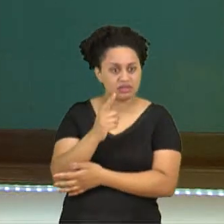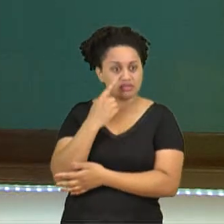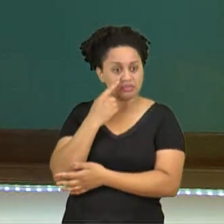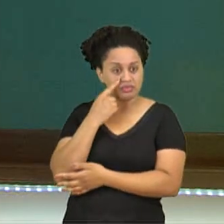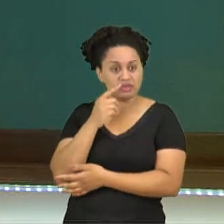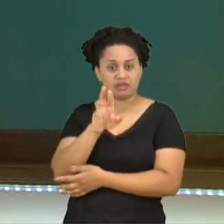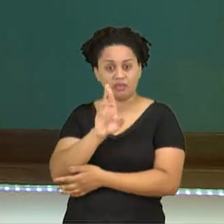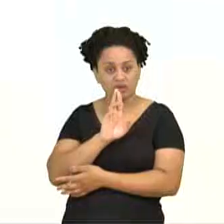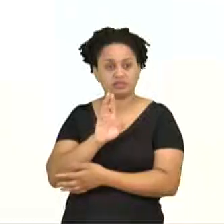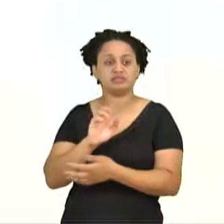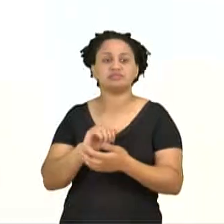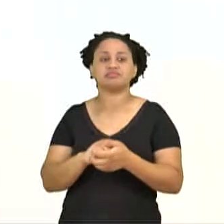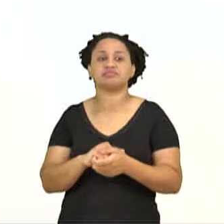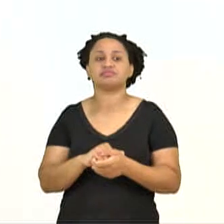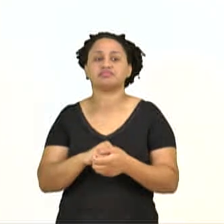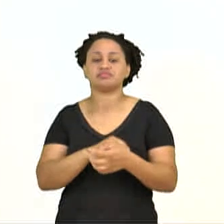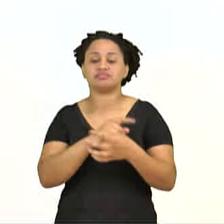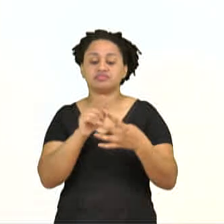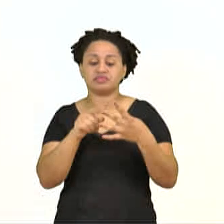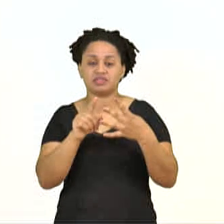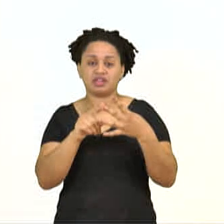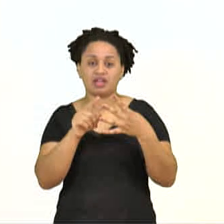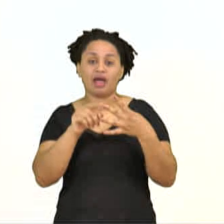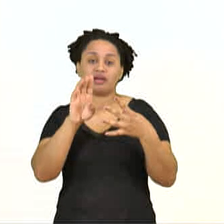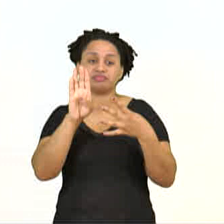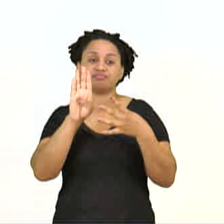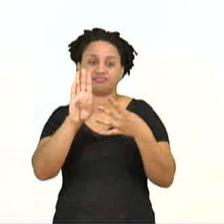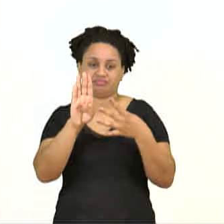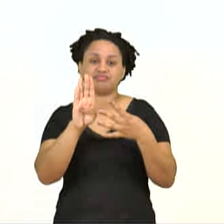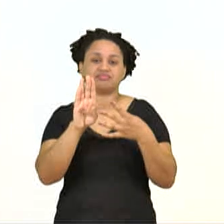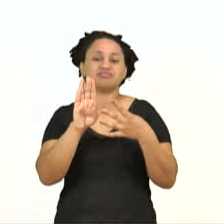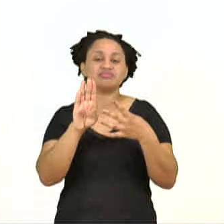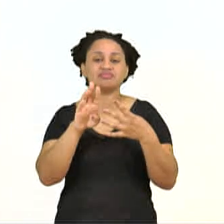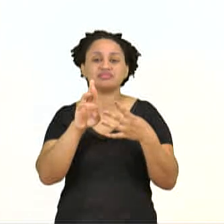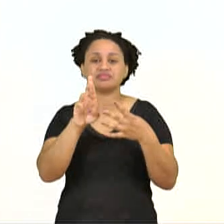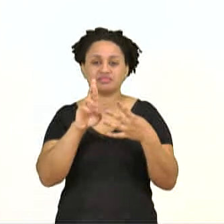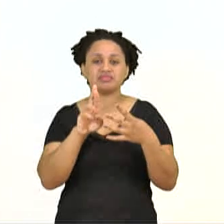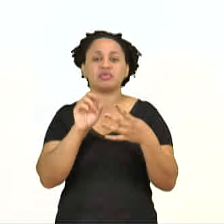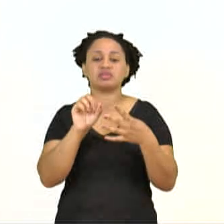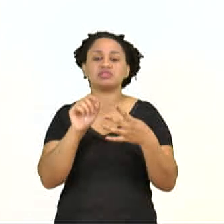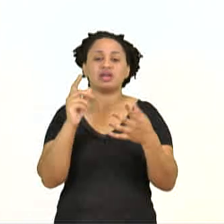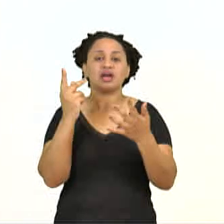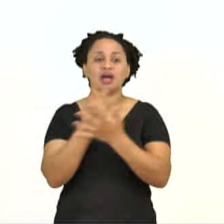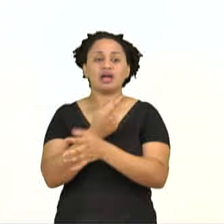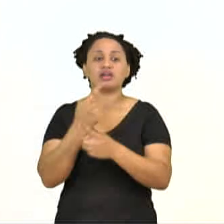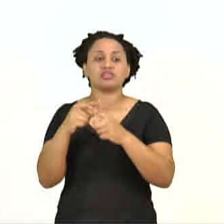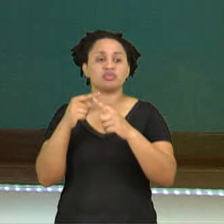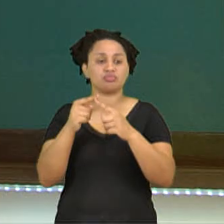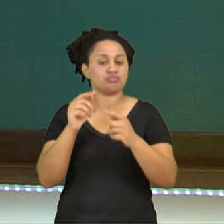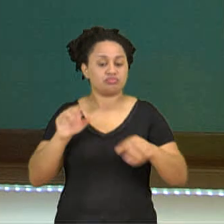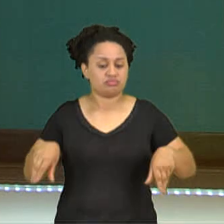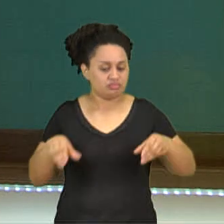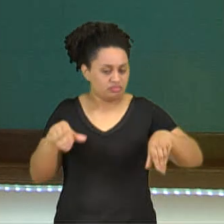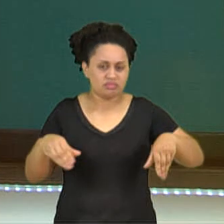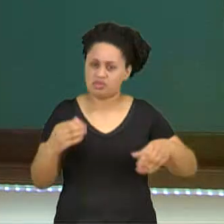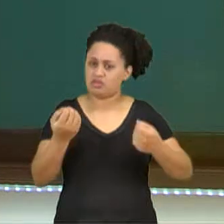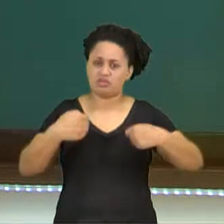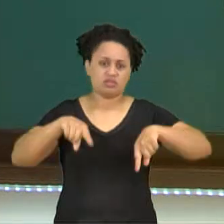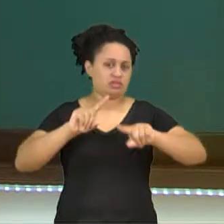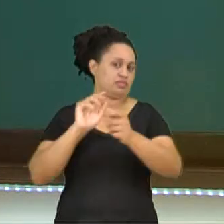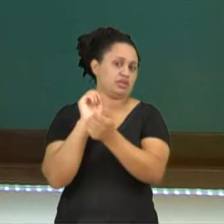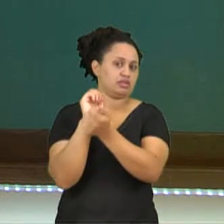resposta? A resposta seria: as cadeiras de rodas não precisam ser padronizadas, alternativa